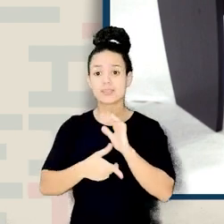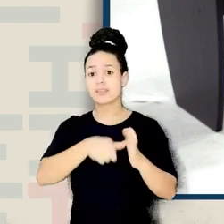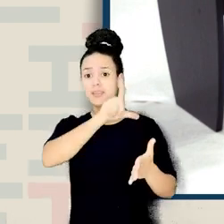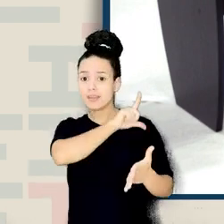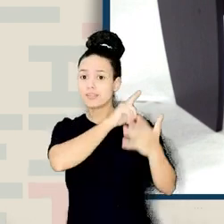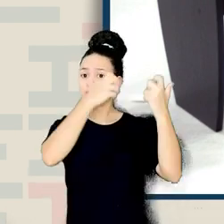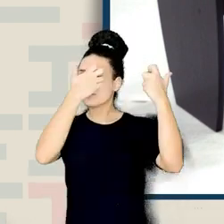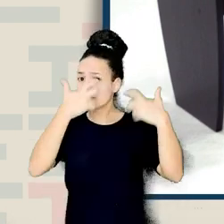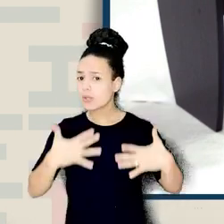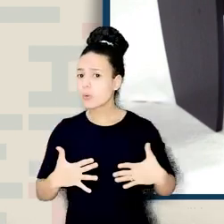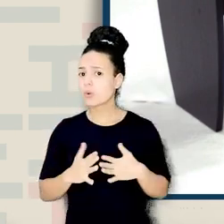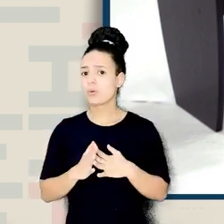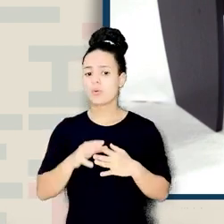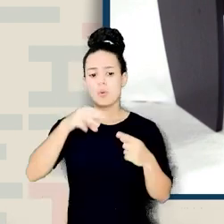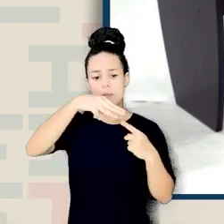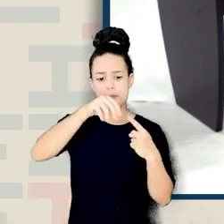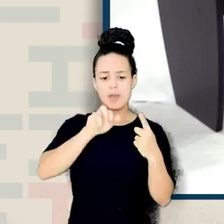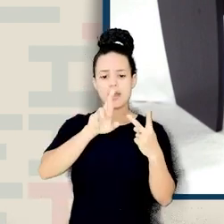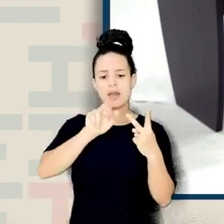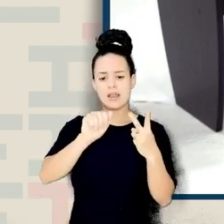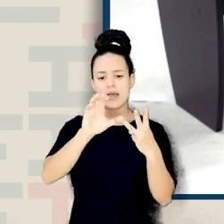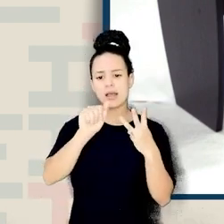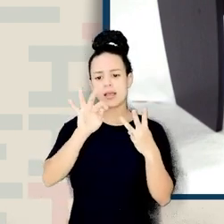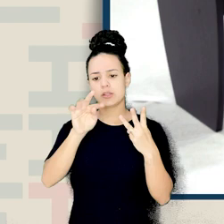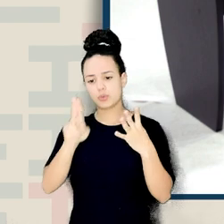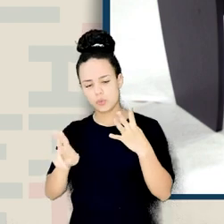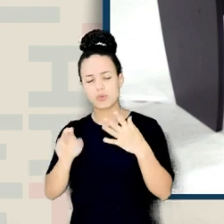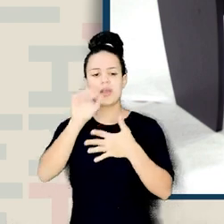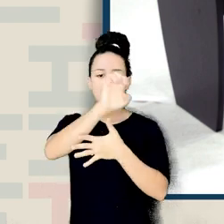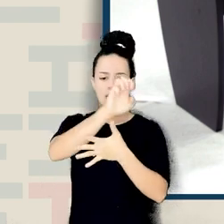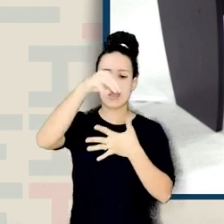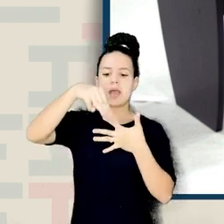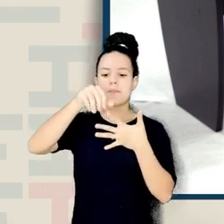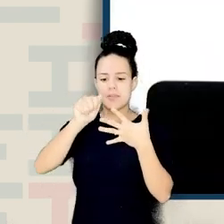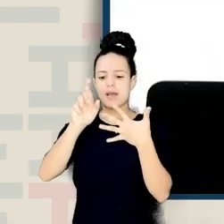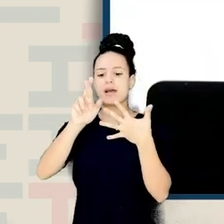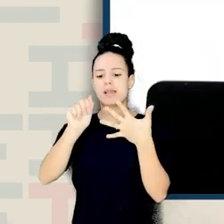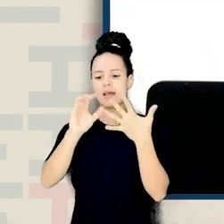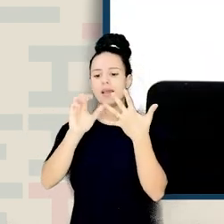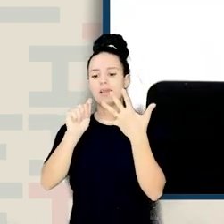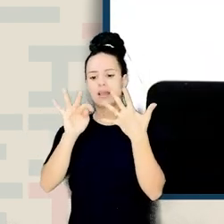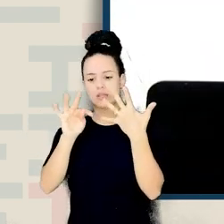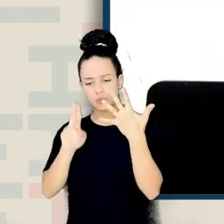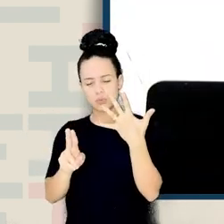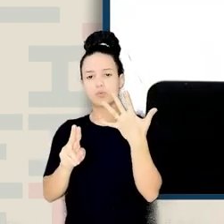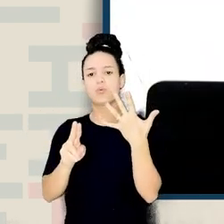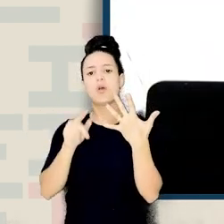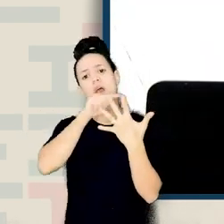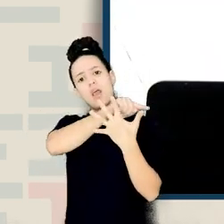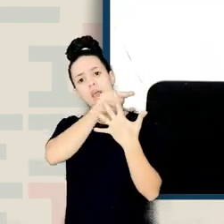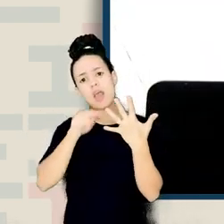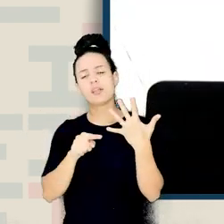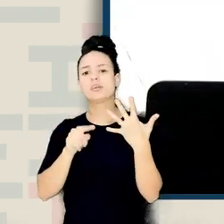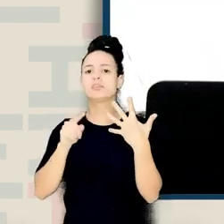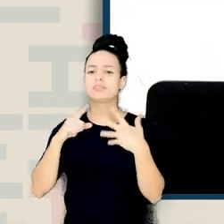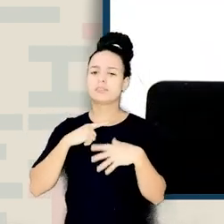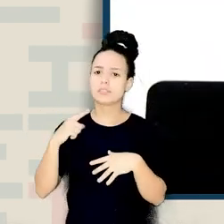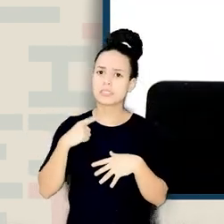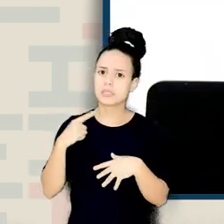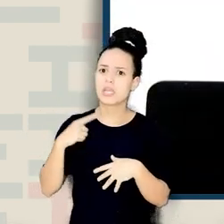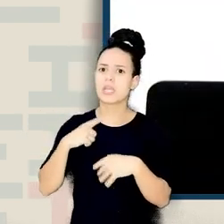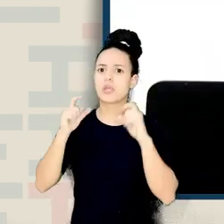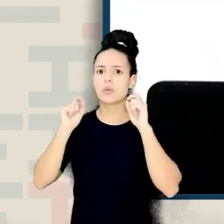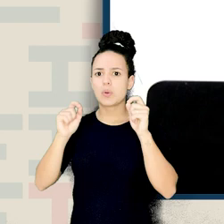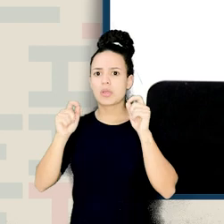começo, maracatu, é maracatu, e ela passa a circular por tanto da